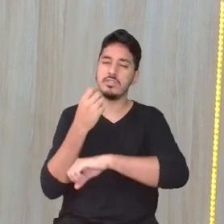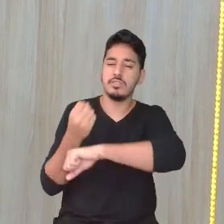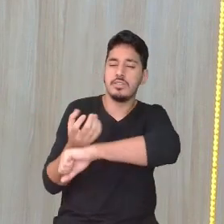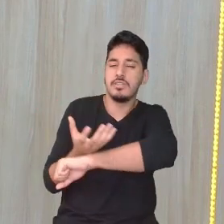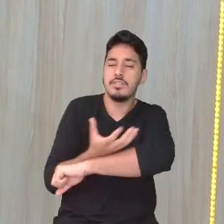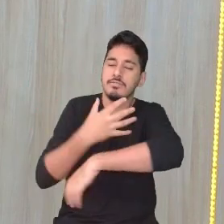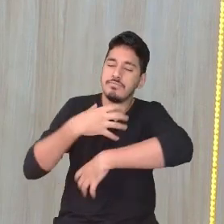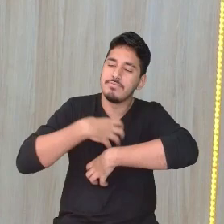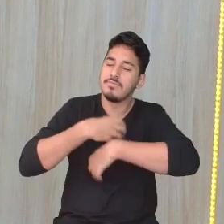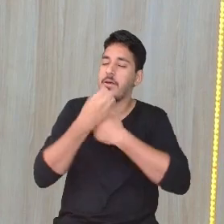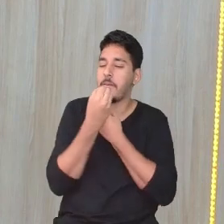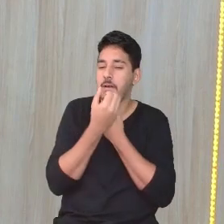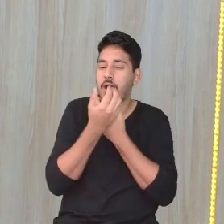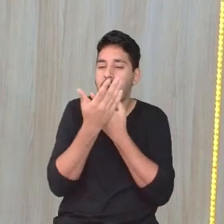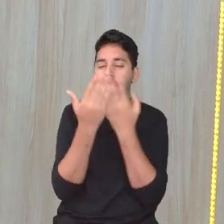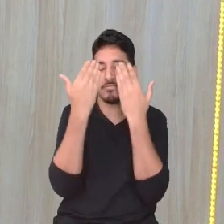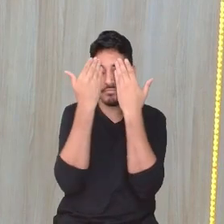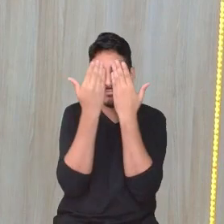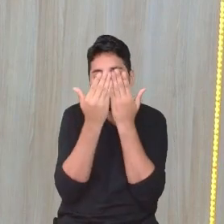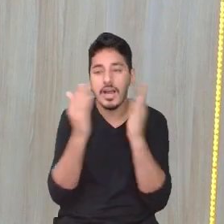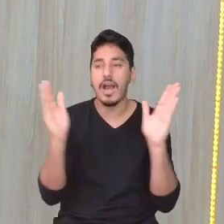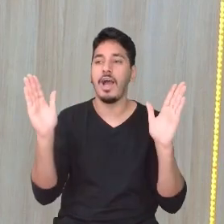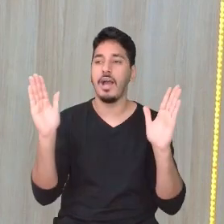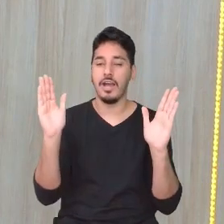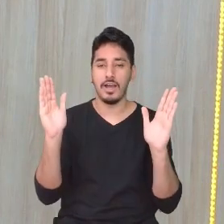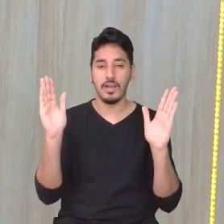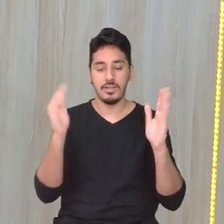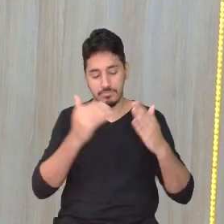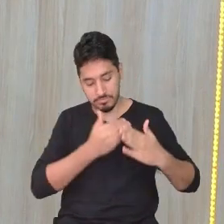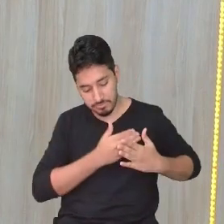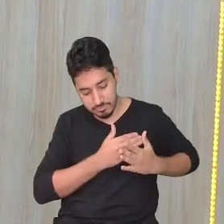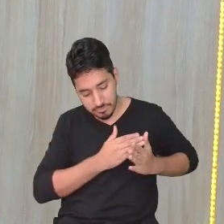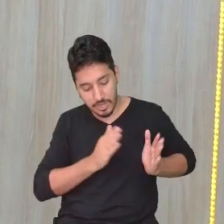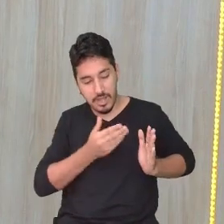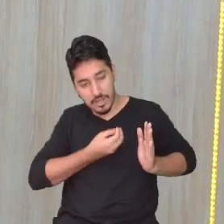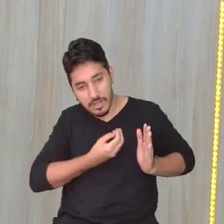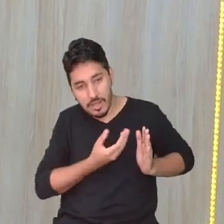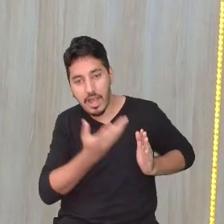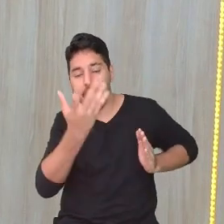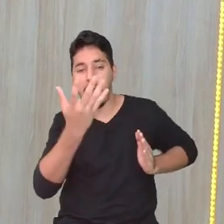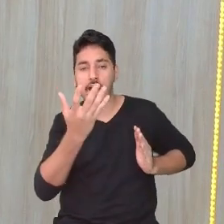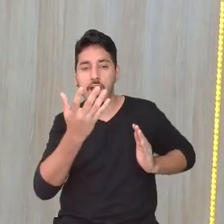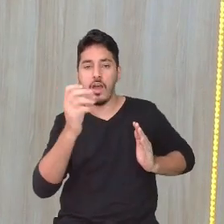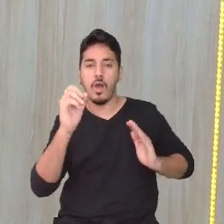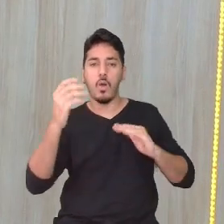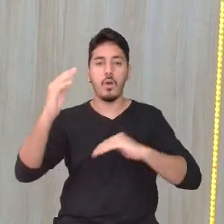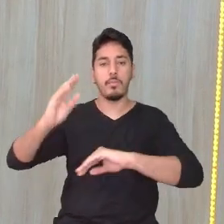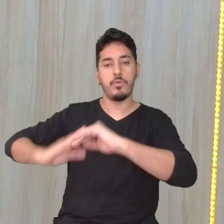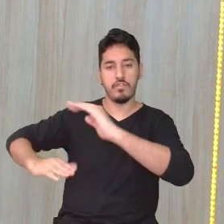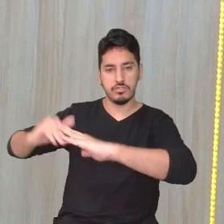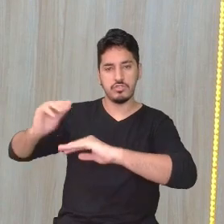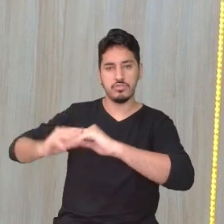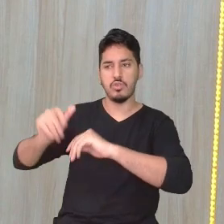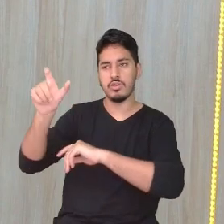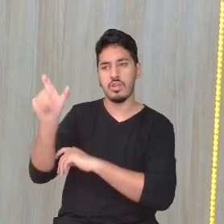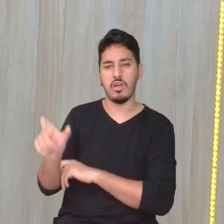sentimentos, poder se abrir com pessoas que a gente confia, ou com profissionais